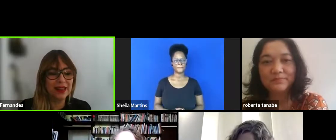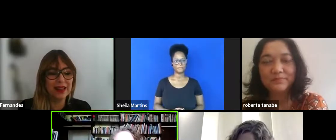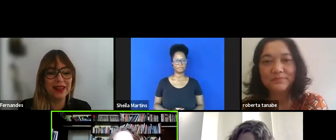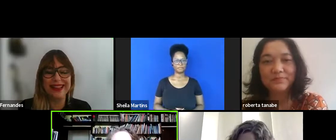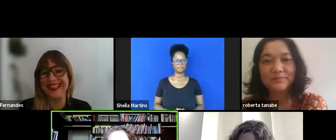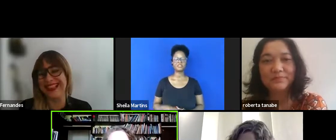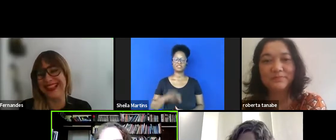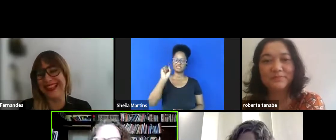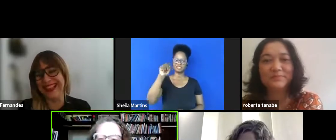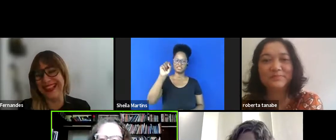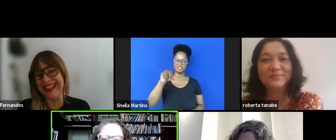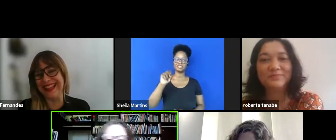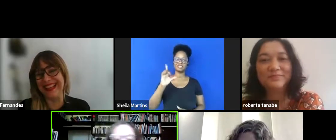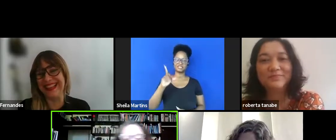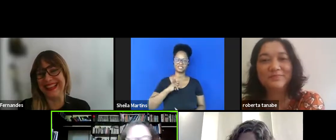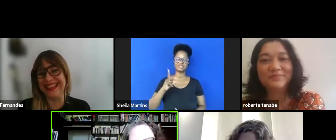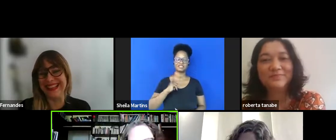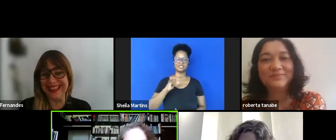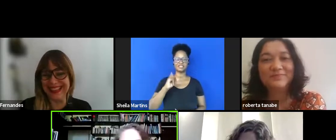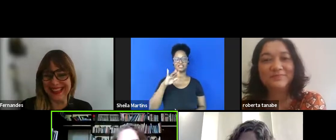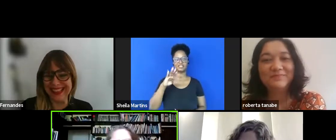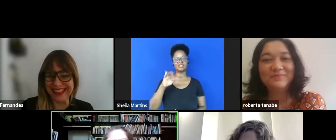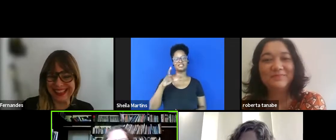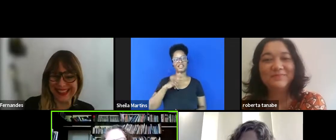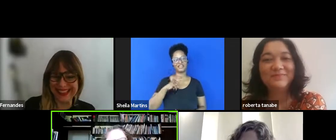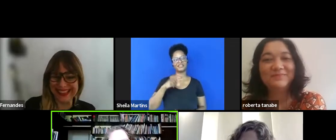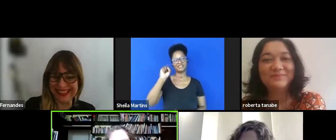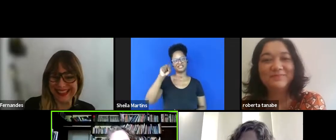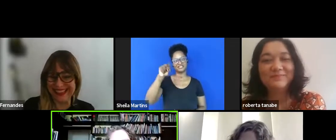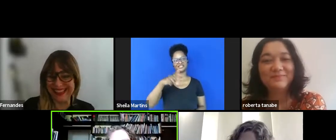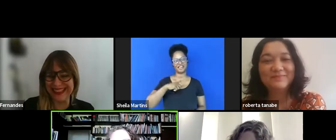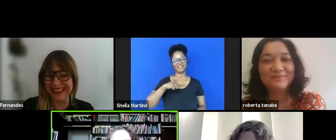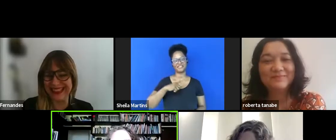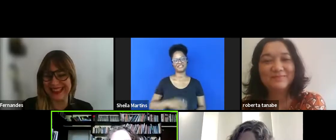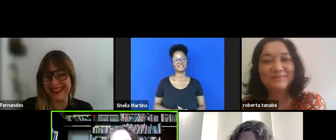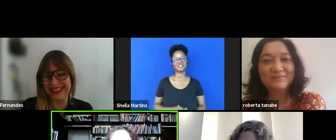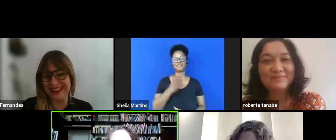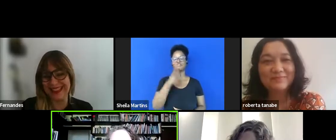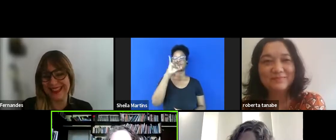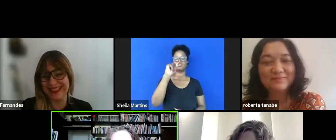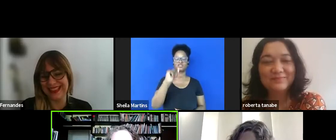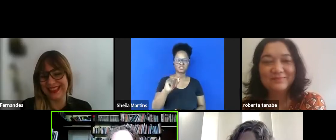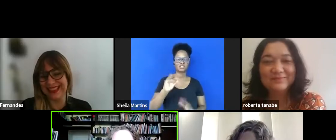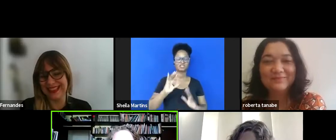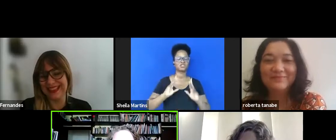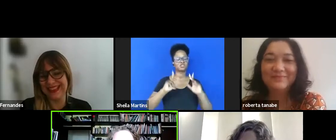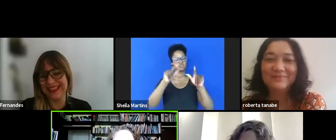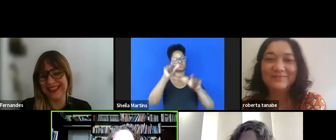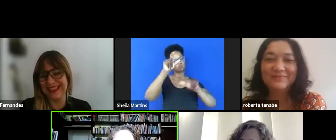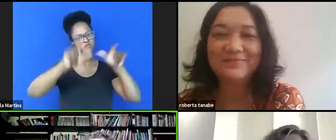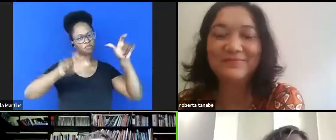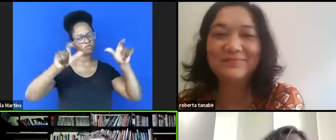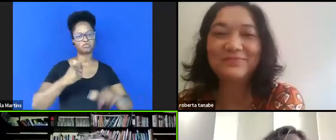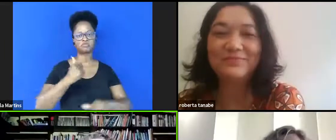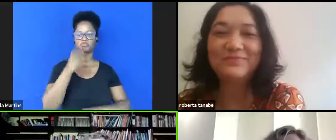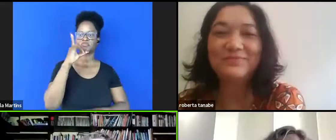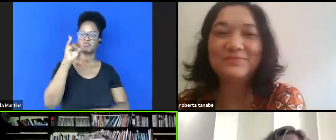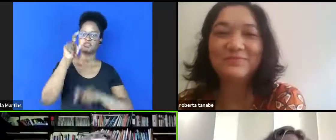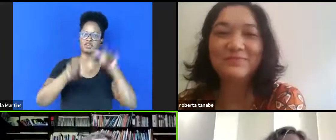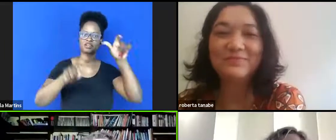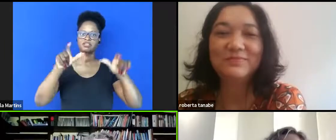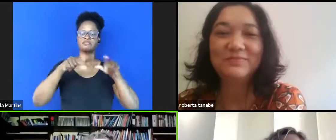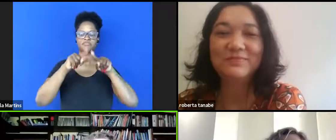Sim, querida. Sim, Inês. Ah, querida. Bom dia a todas, todos, a todos nessa